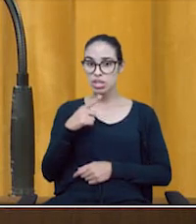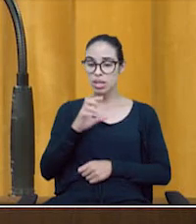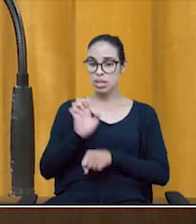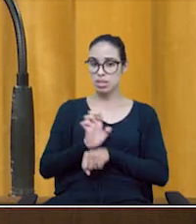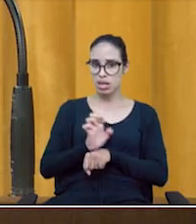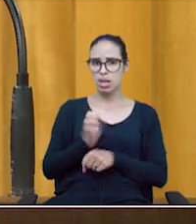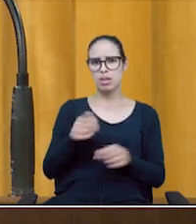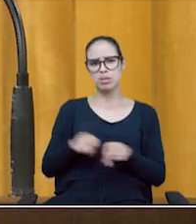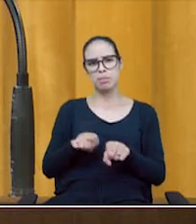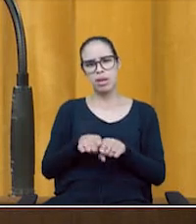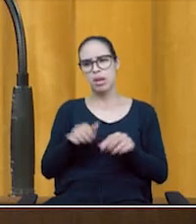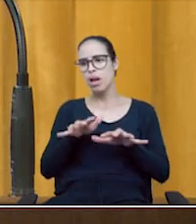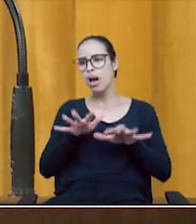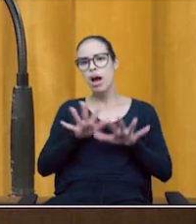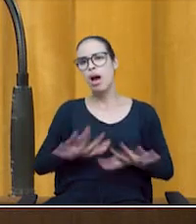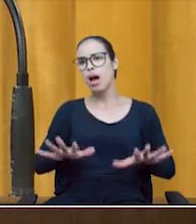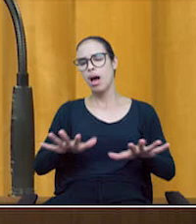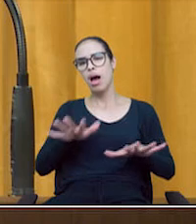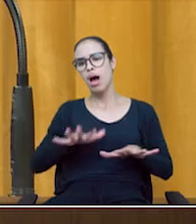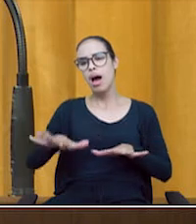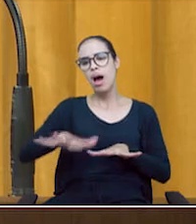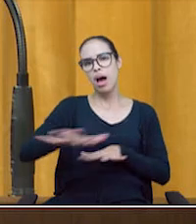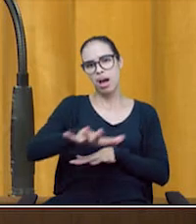Amazonas, Pará, que são estados